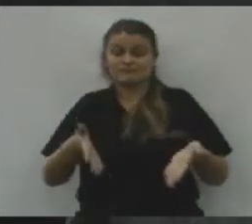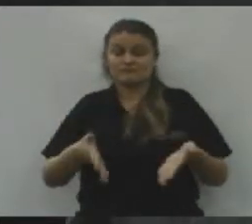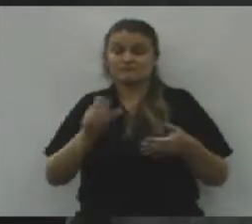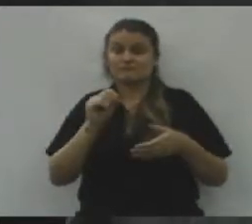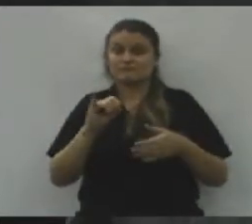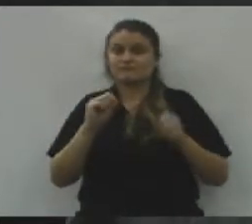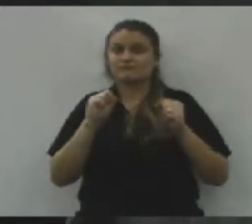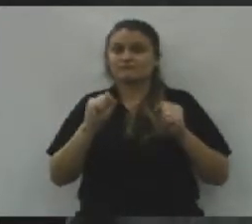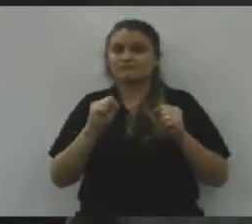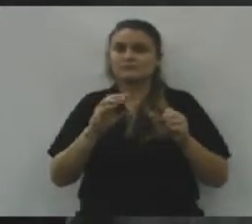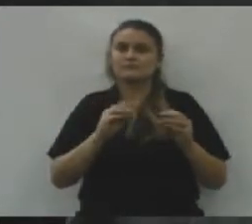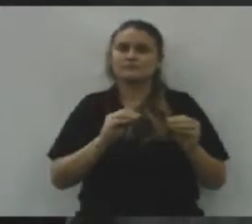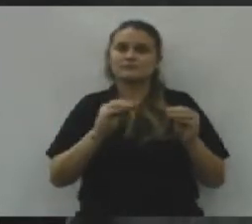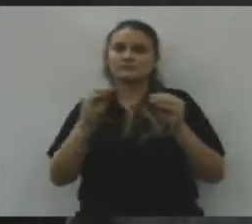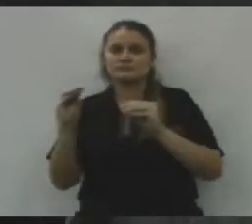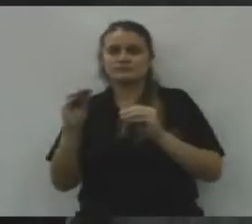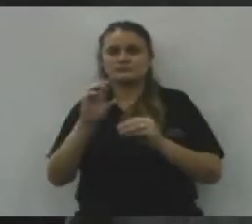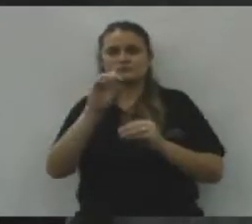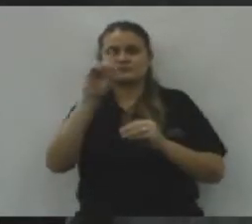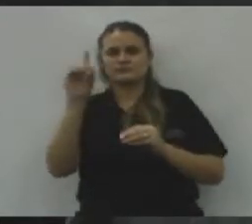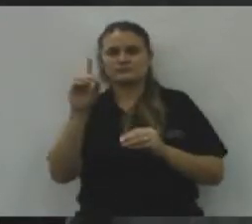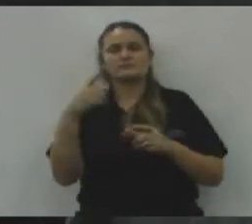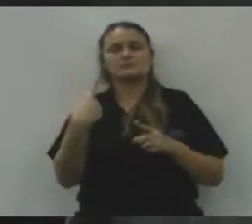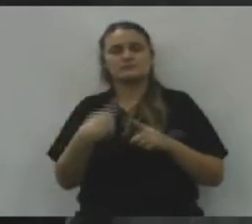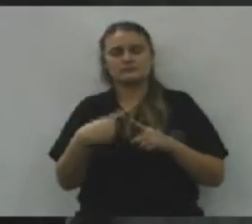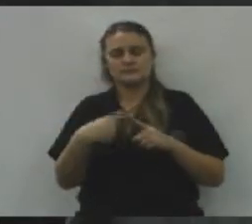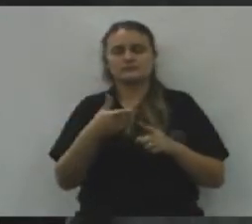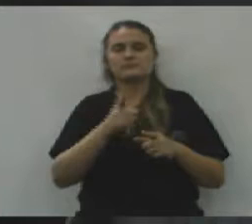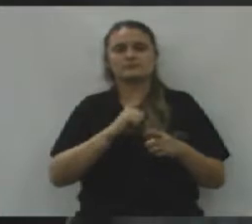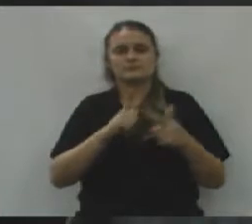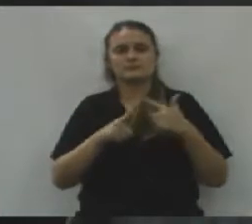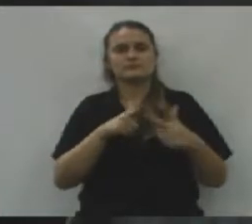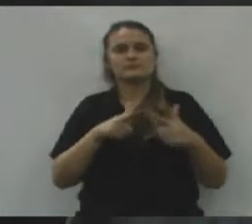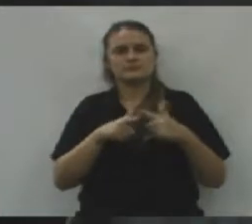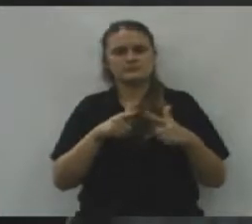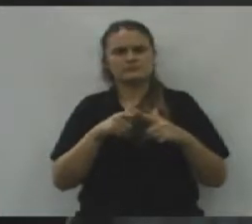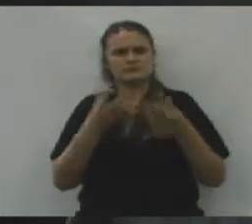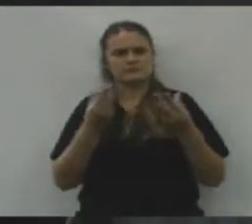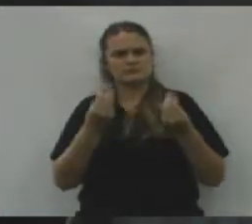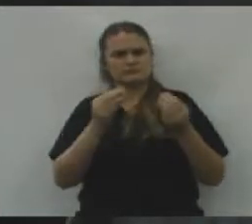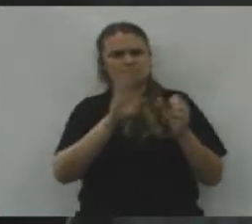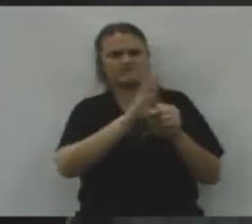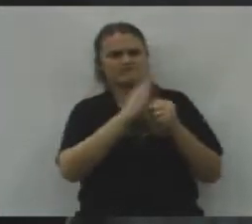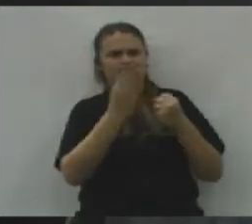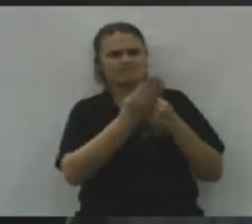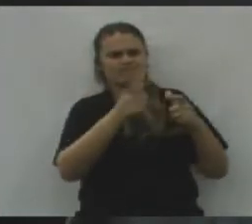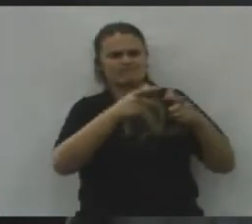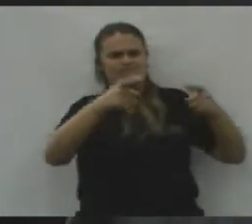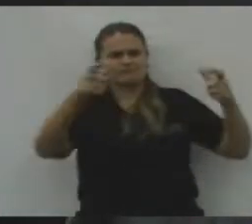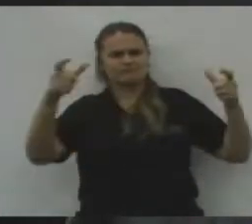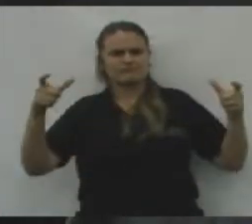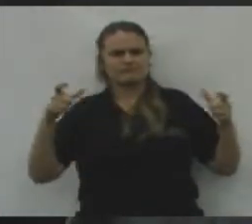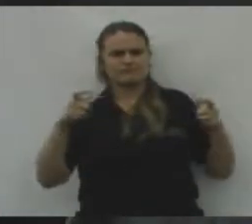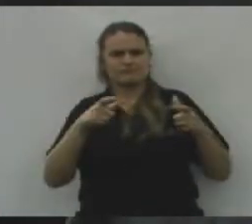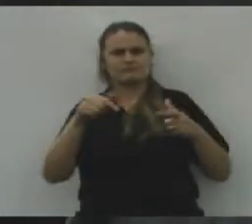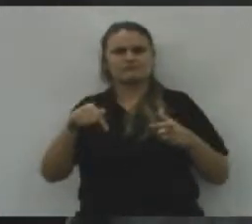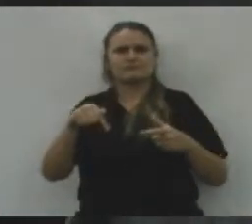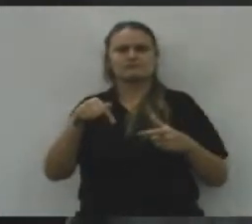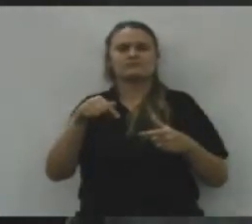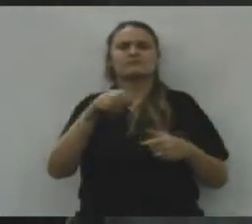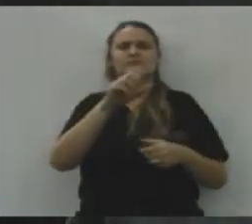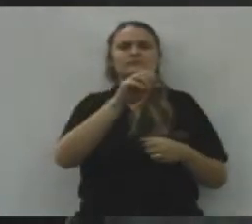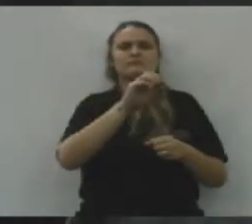mudança desse dia, porque vai impactar violentamente sobre toda a nossa grande, desenvolvida região